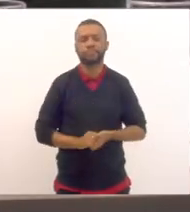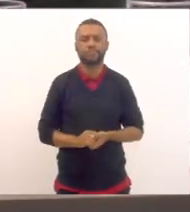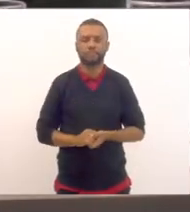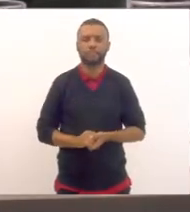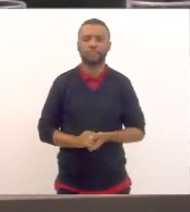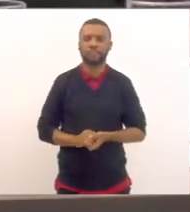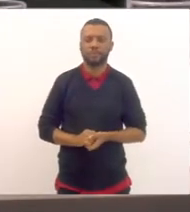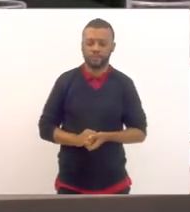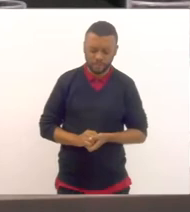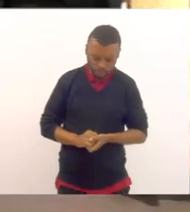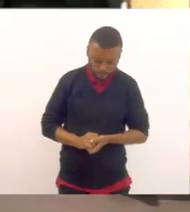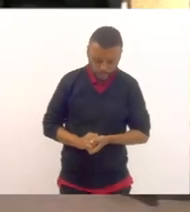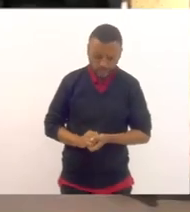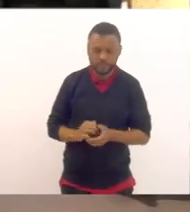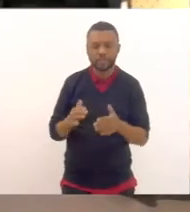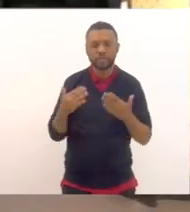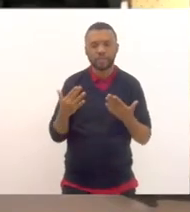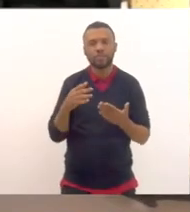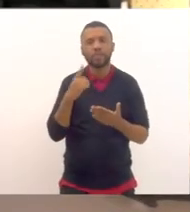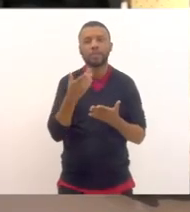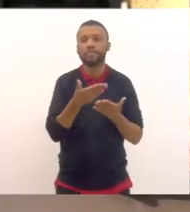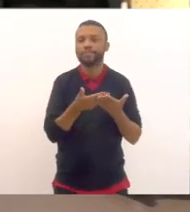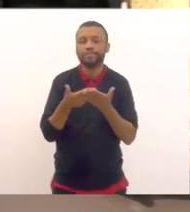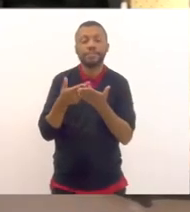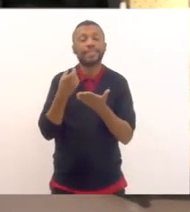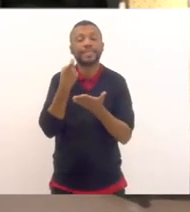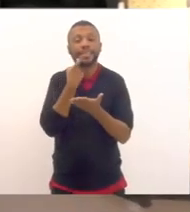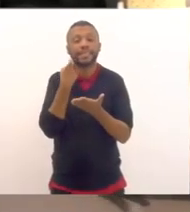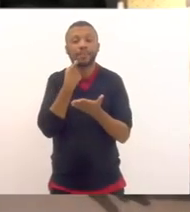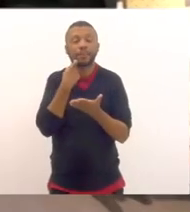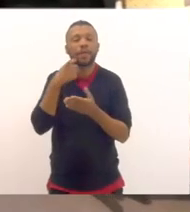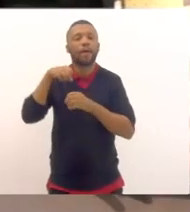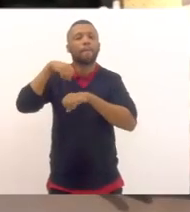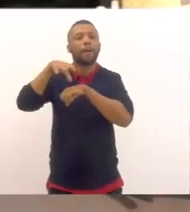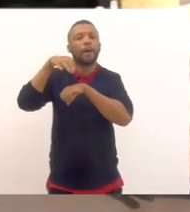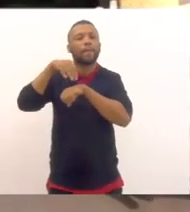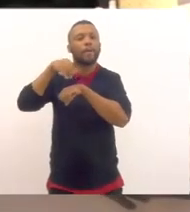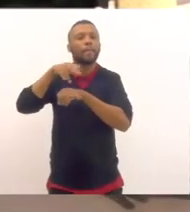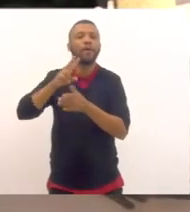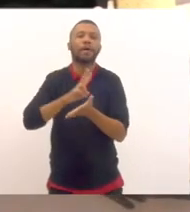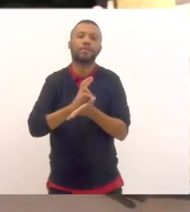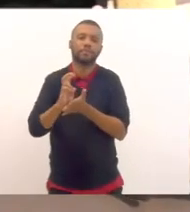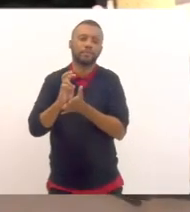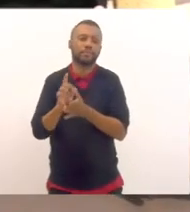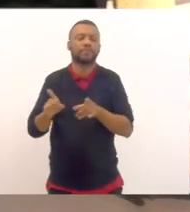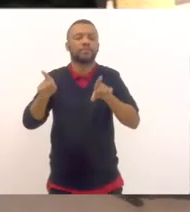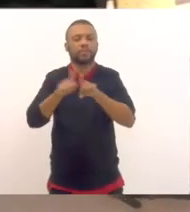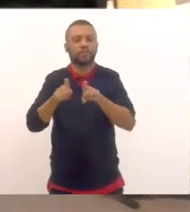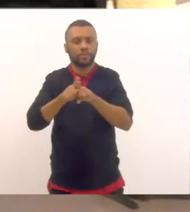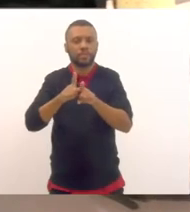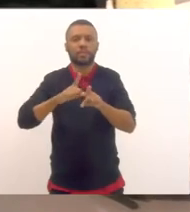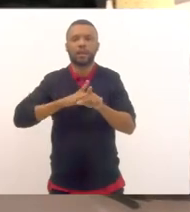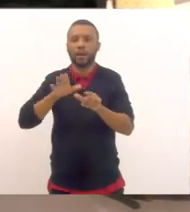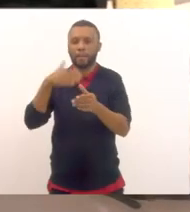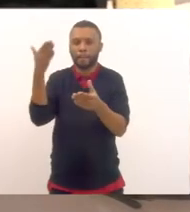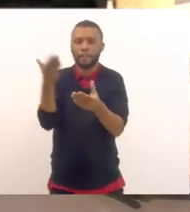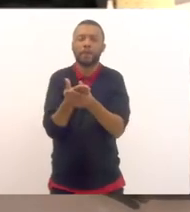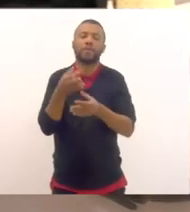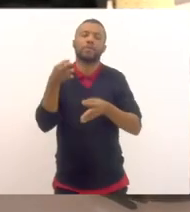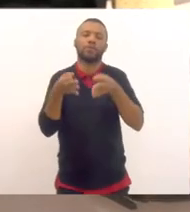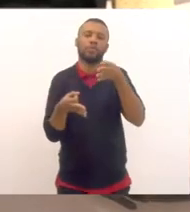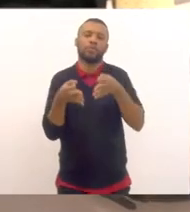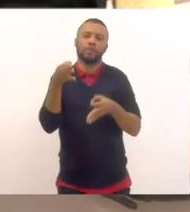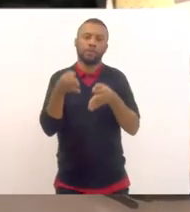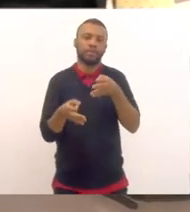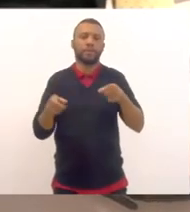deputada Lucinha nós encaminhamos ofício na sexta-feira com as informações que as permitem inclusive com as ações judiciais que